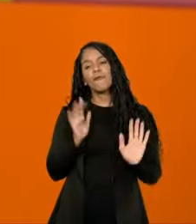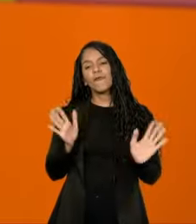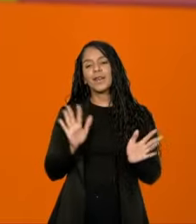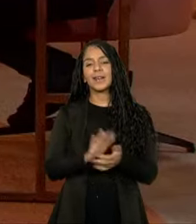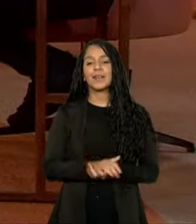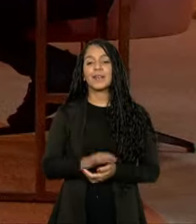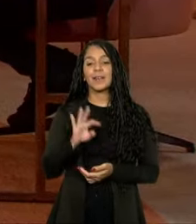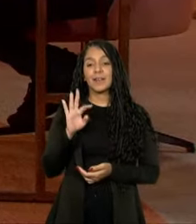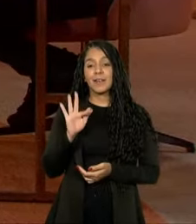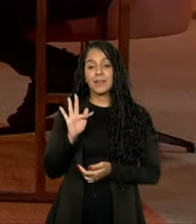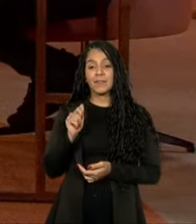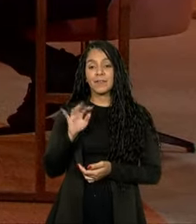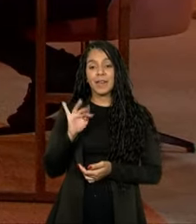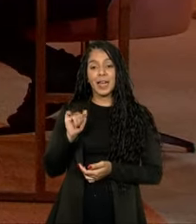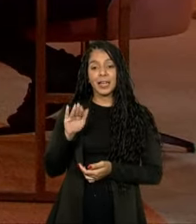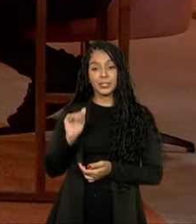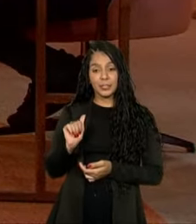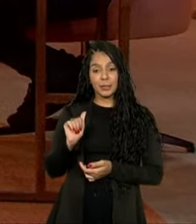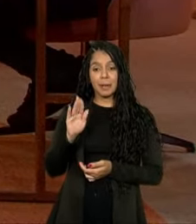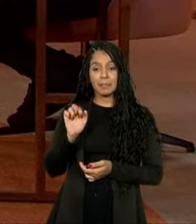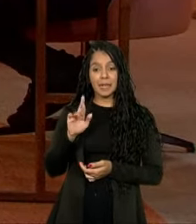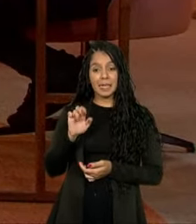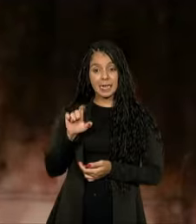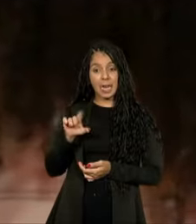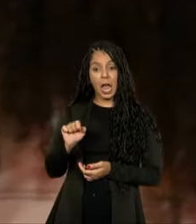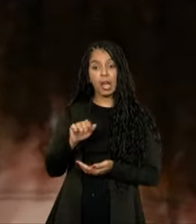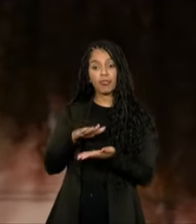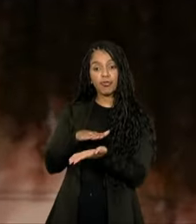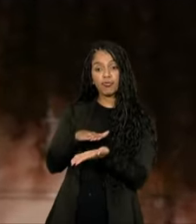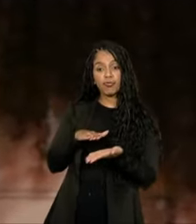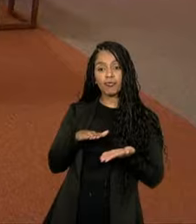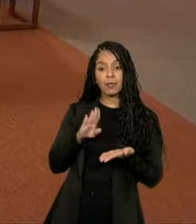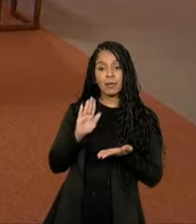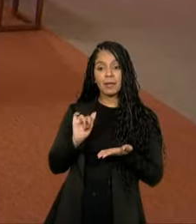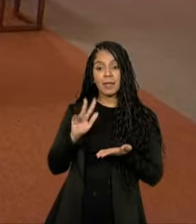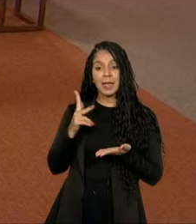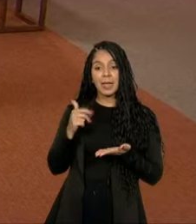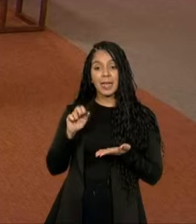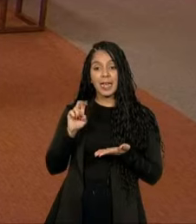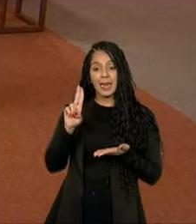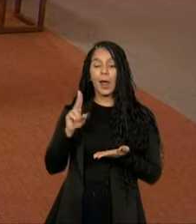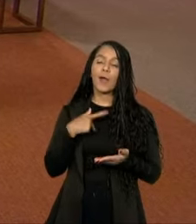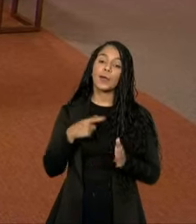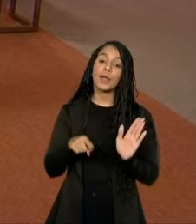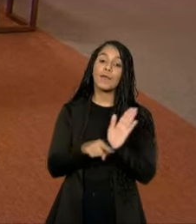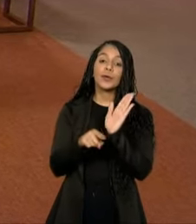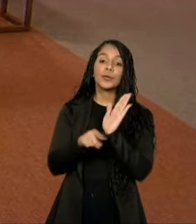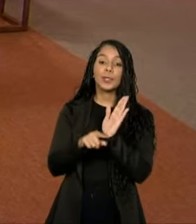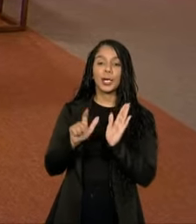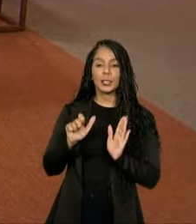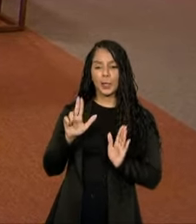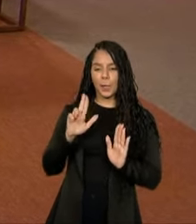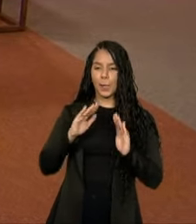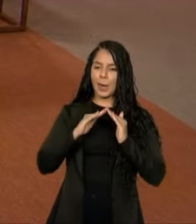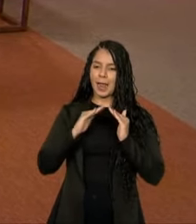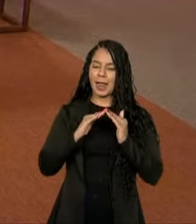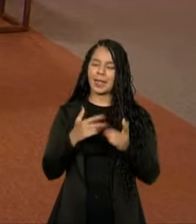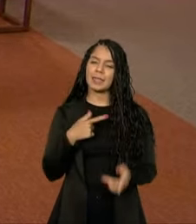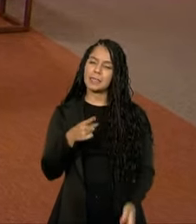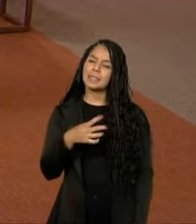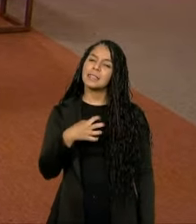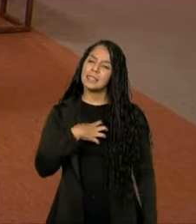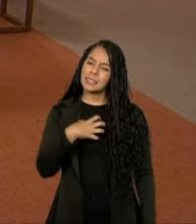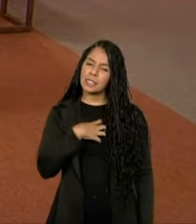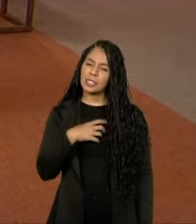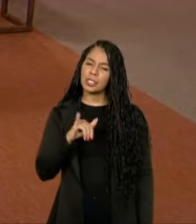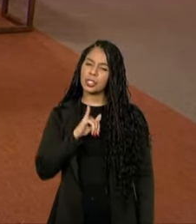Está bem feio. Fátima Bernardes cozinha, gente. Tira bacalhau do forno para as crianças. Você estava de ajudante da Lula em casa. E você sentiu essa síndrome